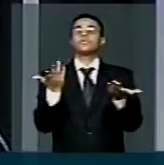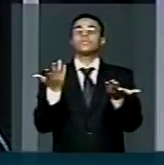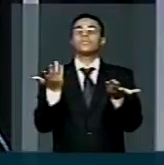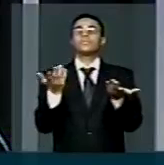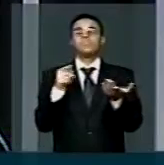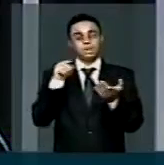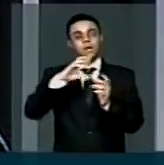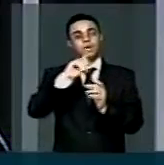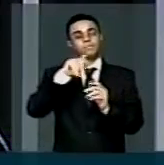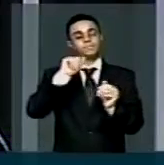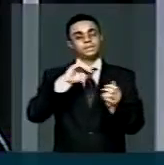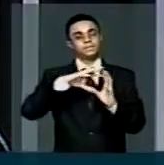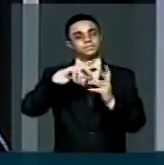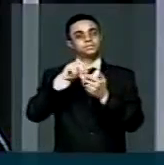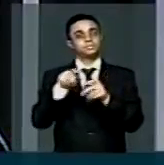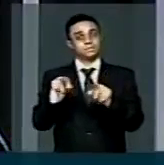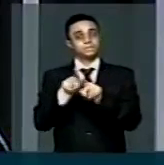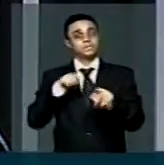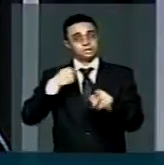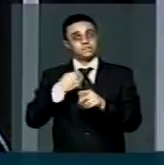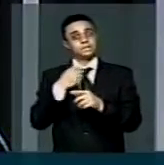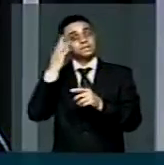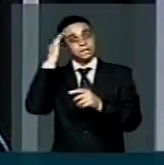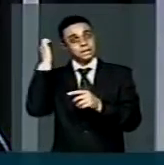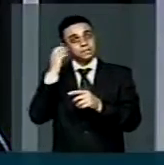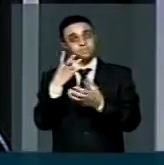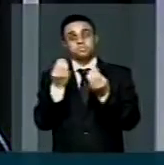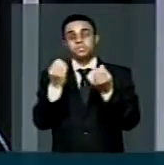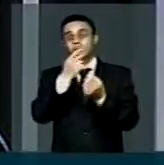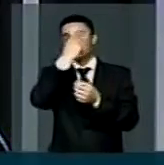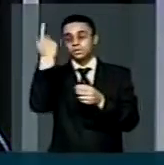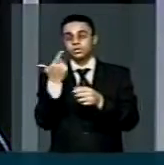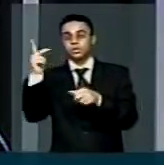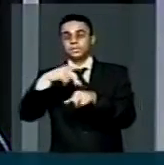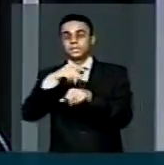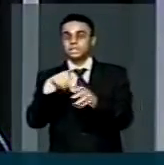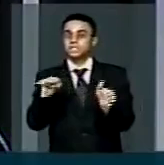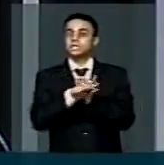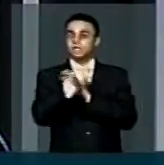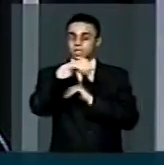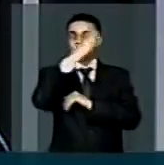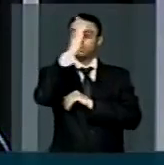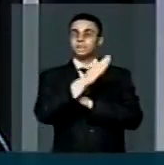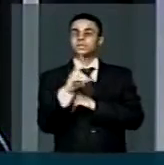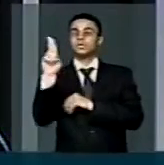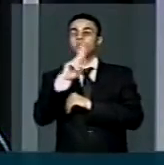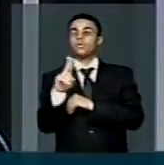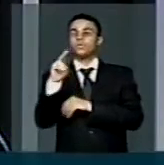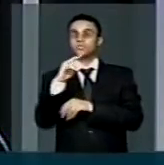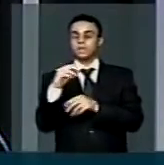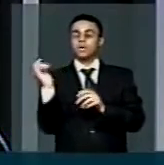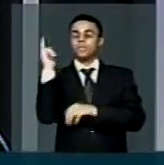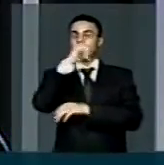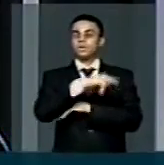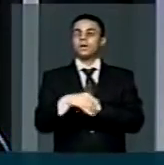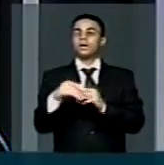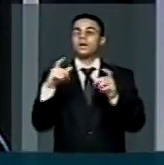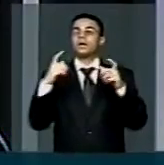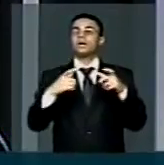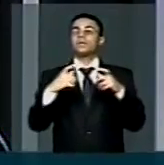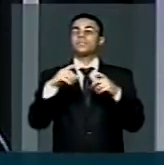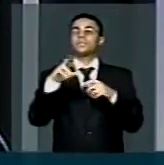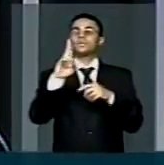Brasil pelo Galeão. Tomara que, apesar dos pesares, apesar de tudo que estamos vendo e apesar de, sobretudo, que não estamos